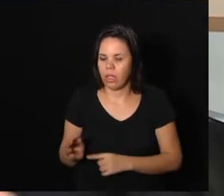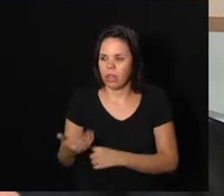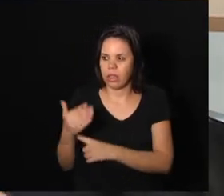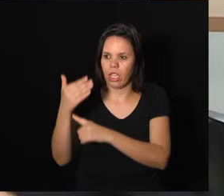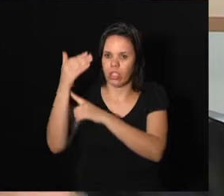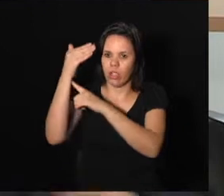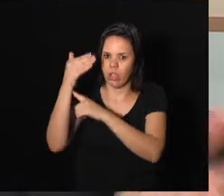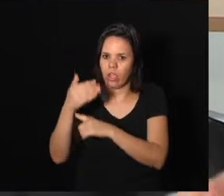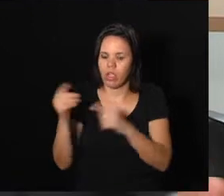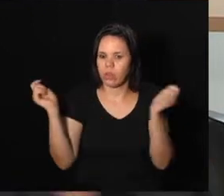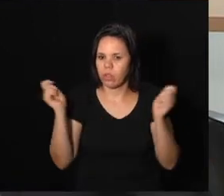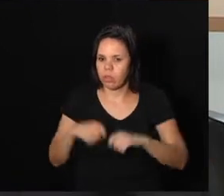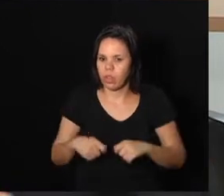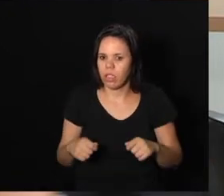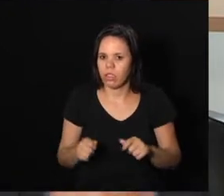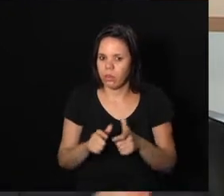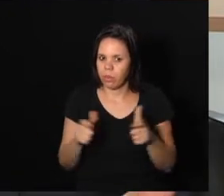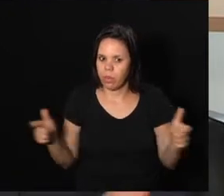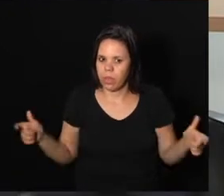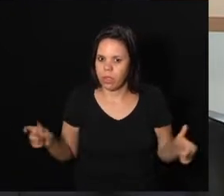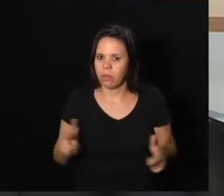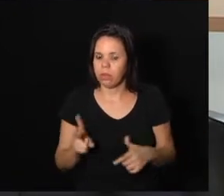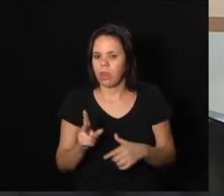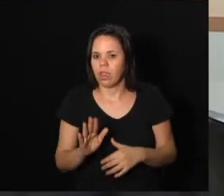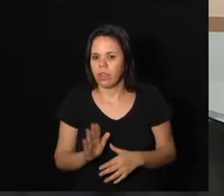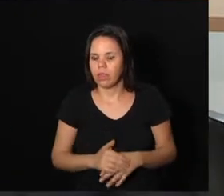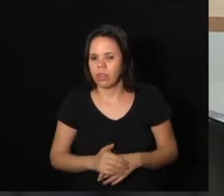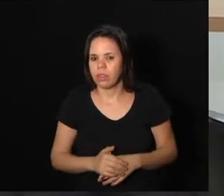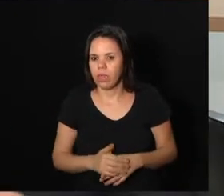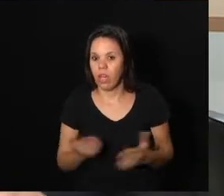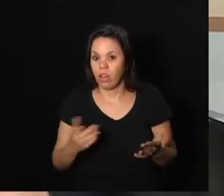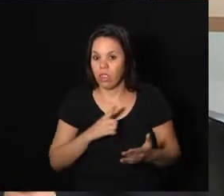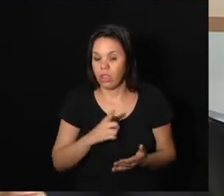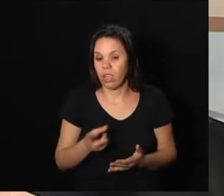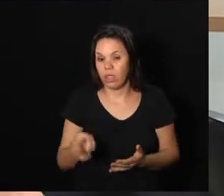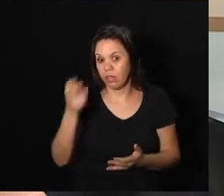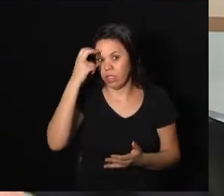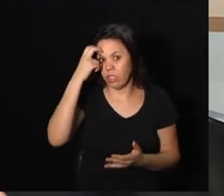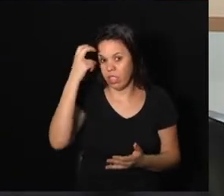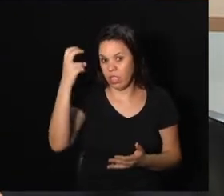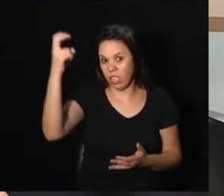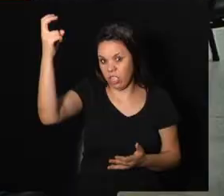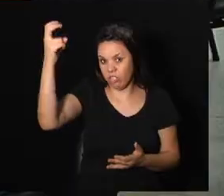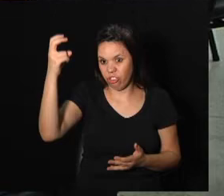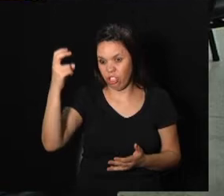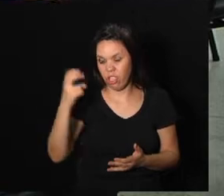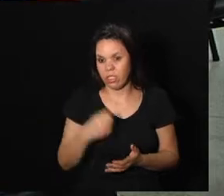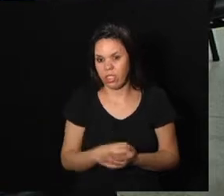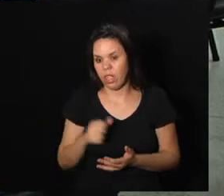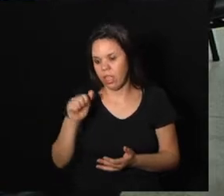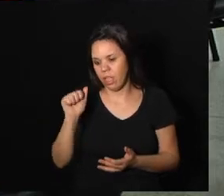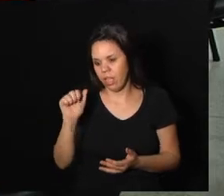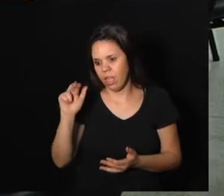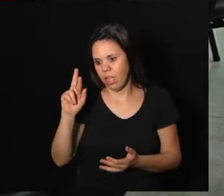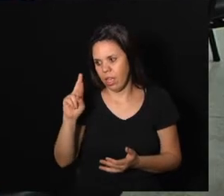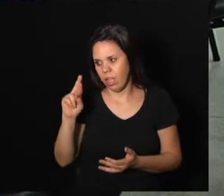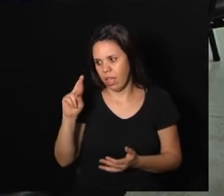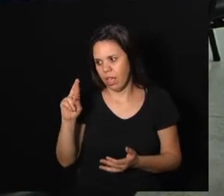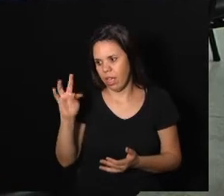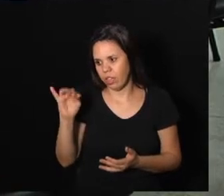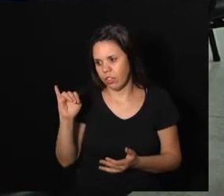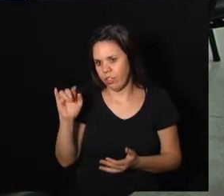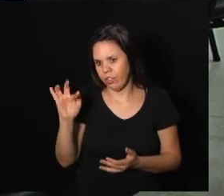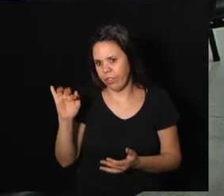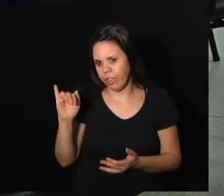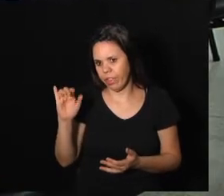né, as possibilidades que estão aumentando cada vez mais, agora vem essa inteligência artificial que vem para mudar tudo. E você falou que estão